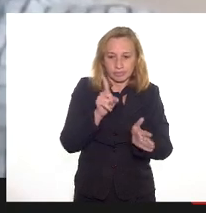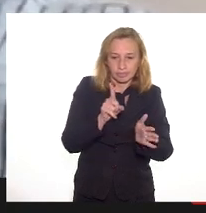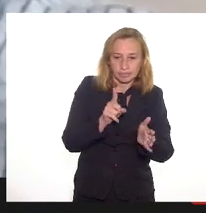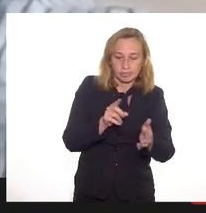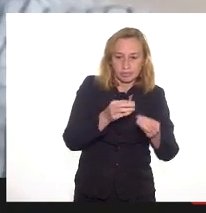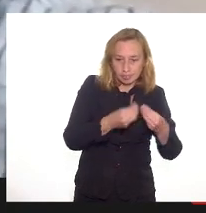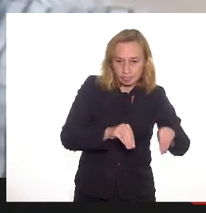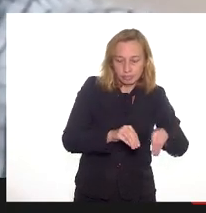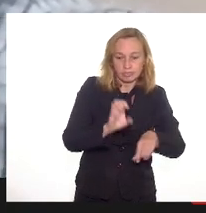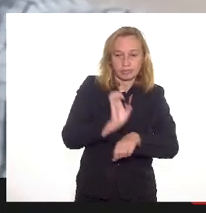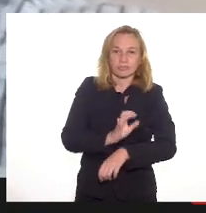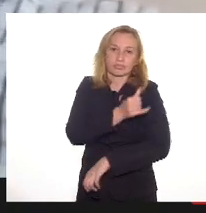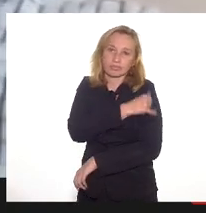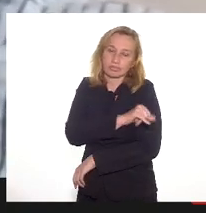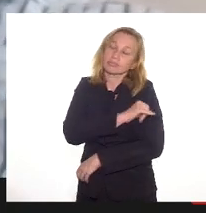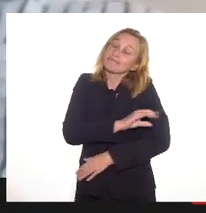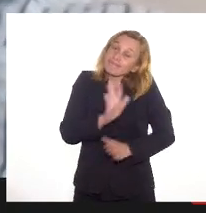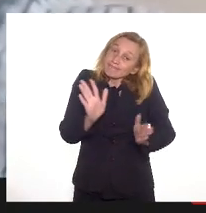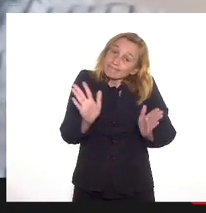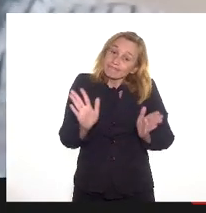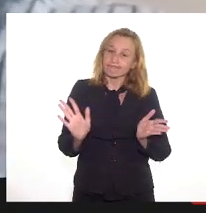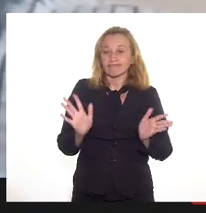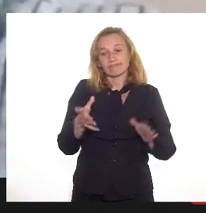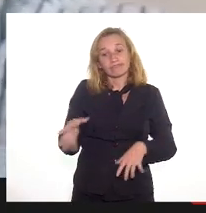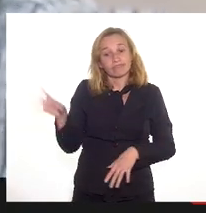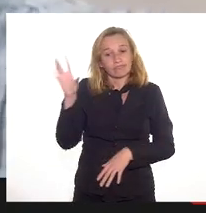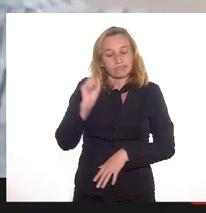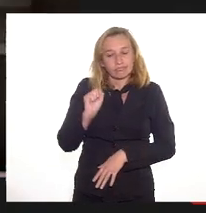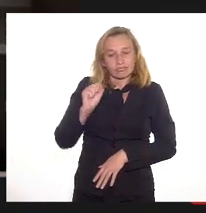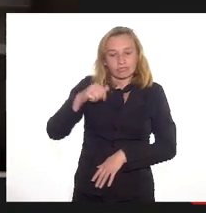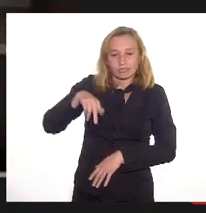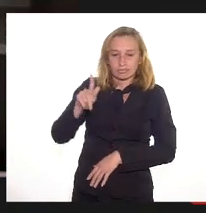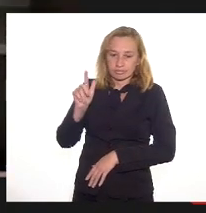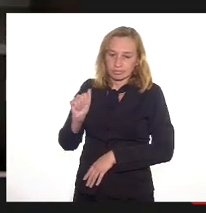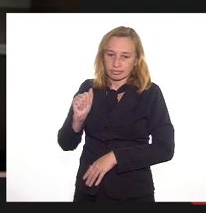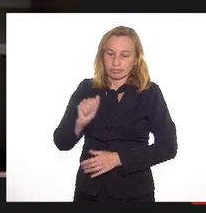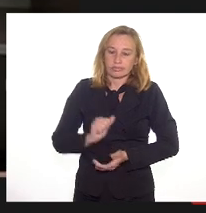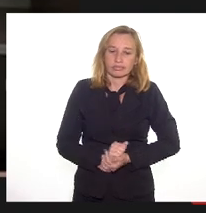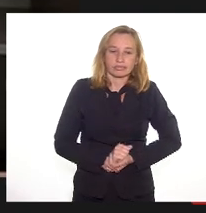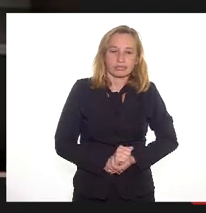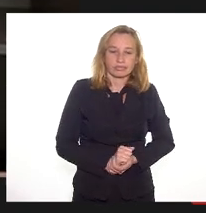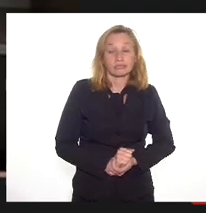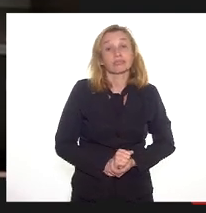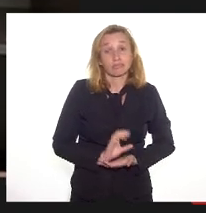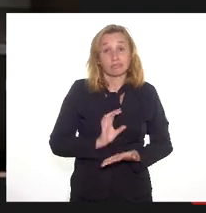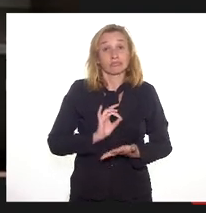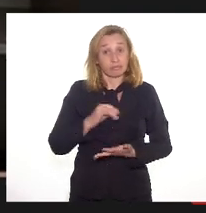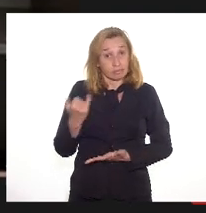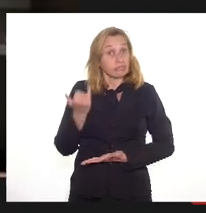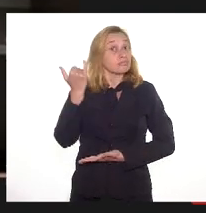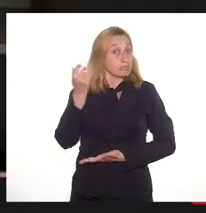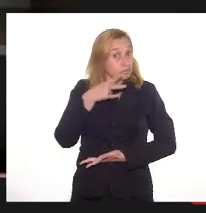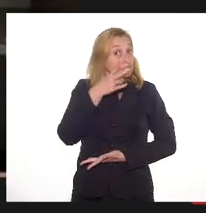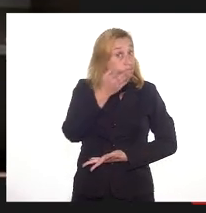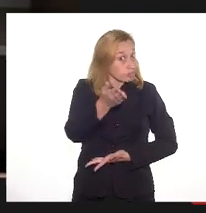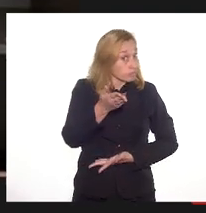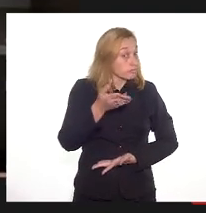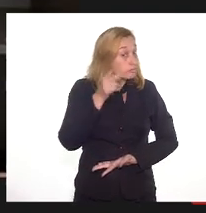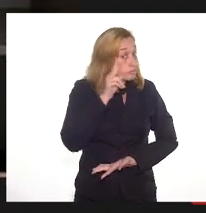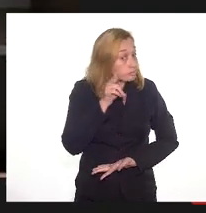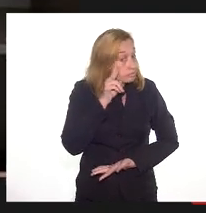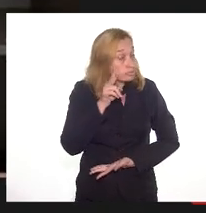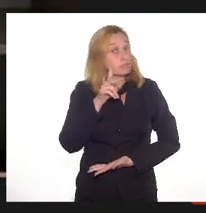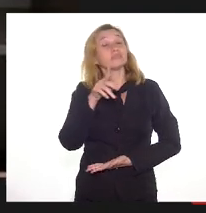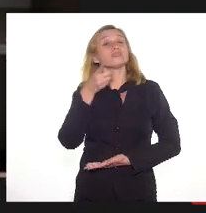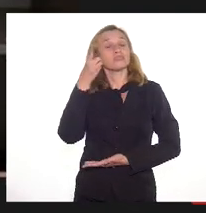Mas, enfim, desculpe aí, aí vamos ouvir a nossa mestra aí, não, doutora Magda. Não, é importante aí a sua fala, aí, lembrando, né,